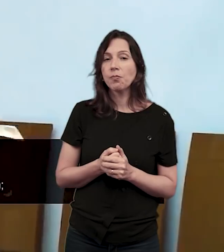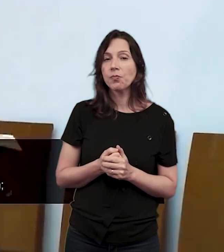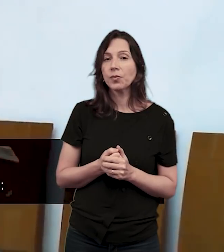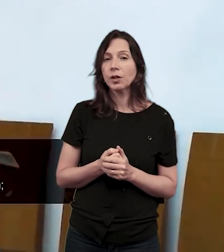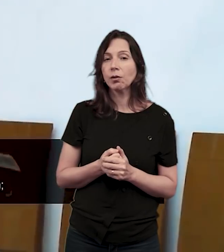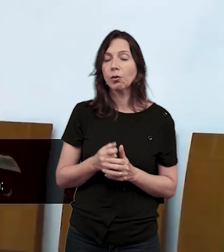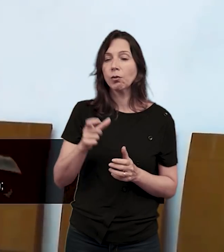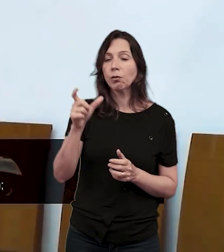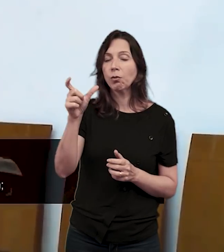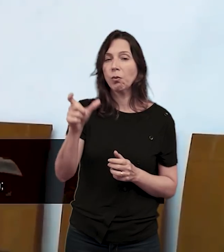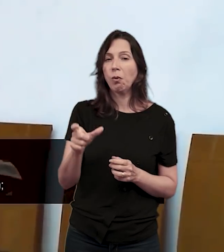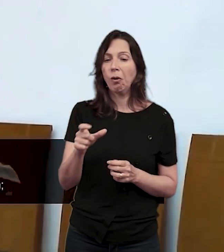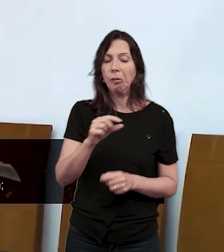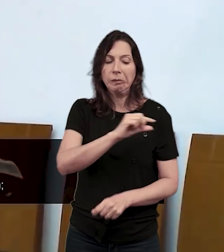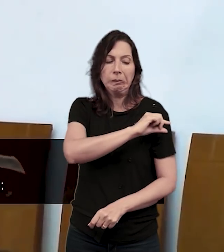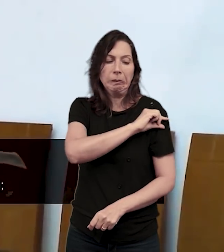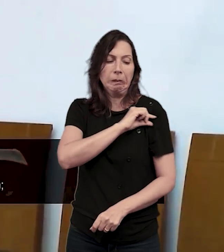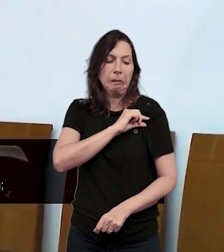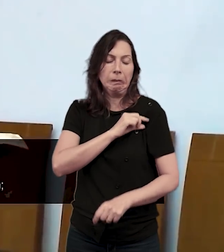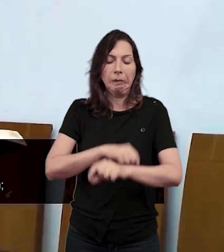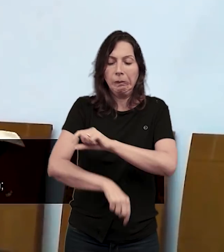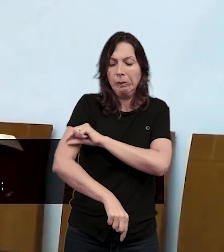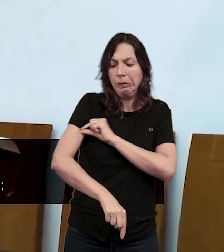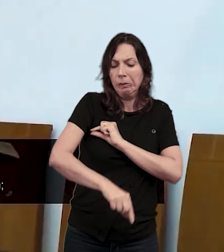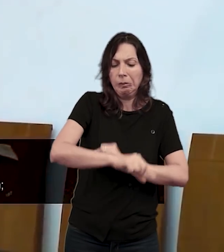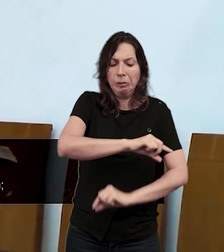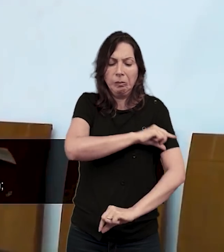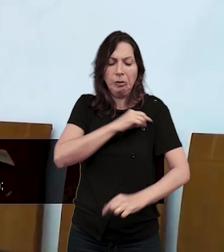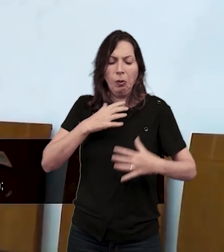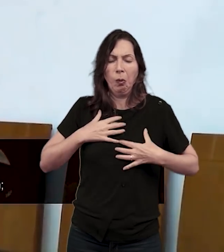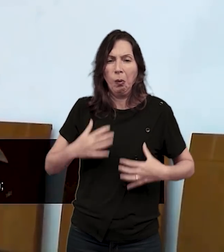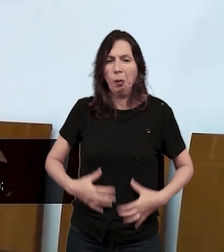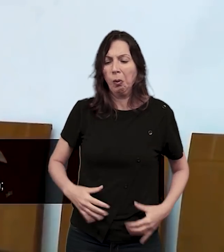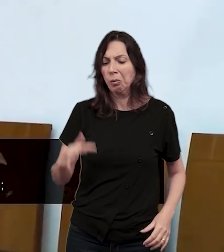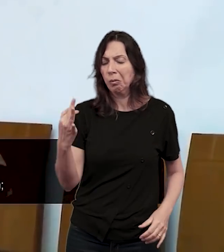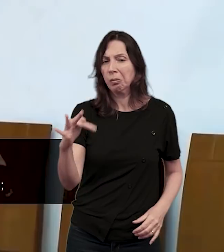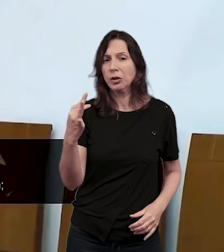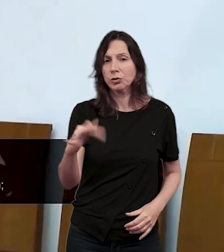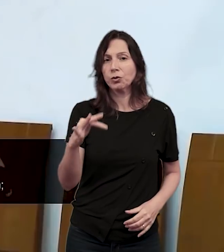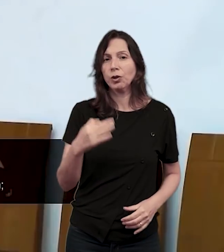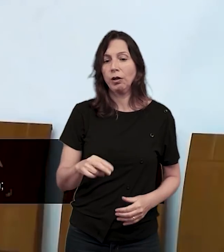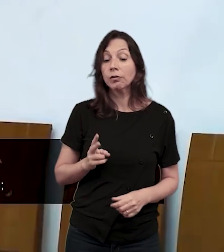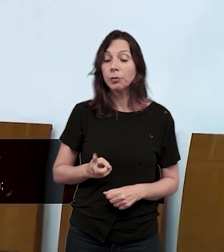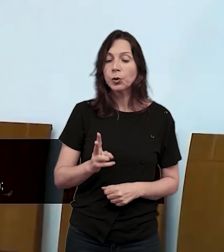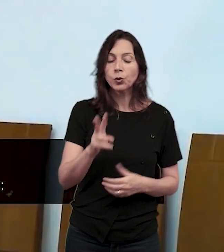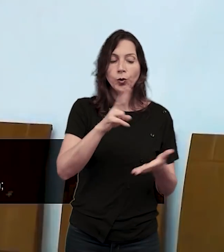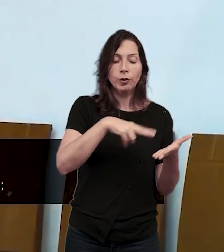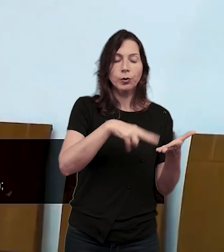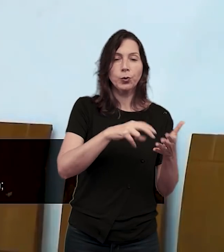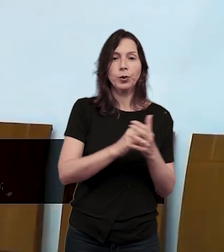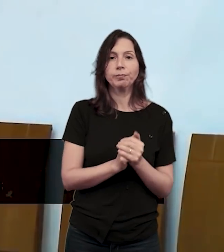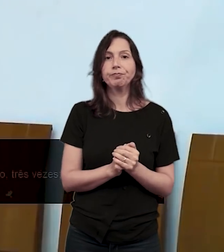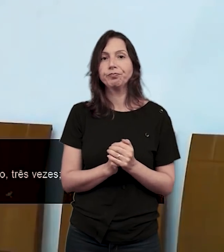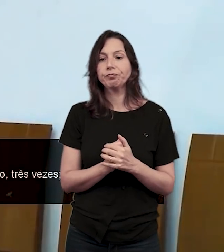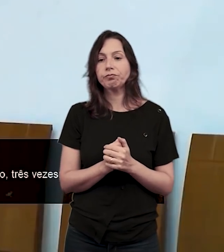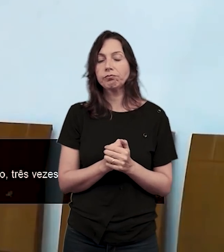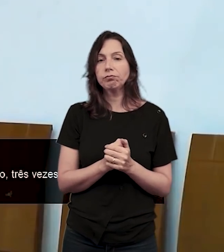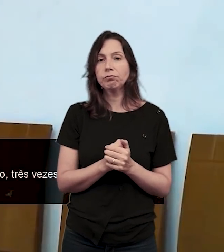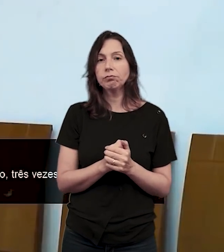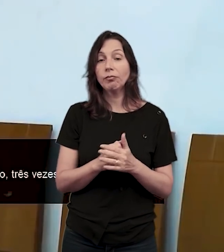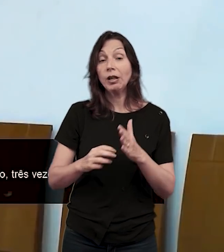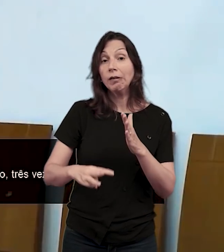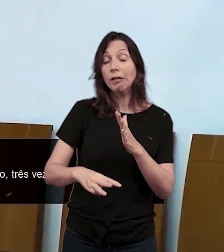Pensa num cara cheio de cicatrizes. Vamos prosseguir a leitura. Verso 25. Fui